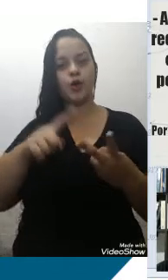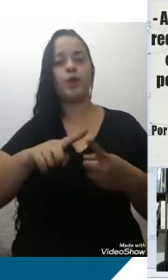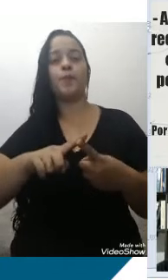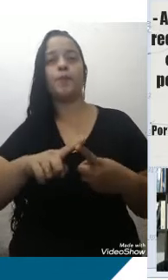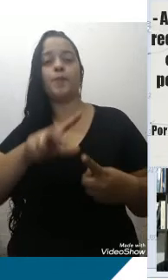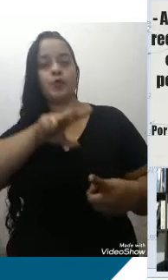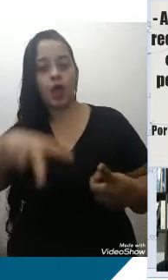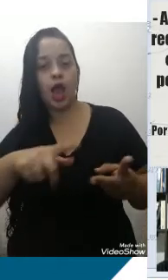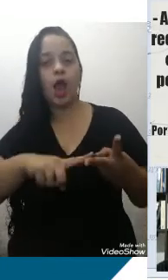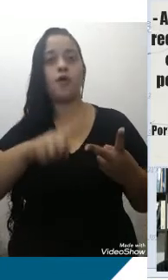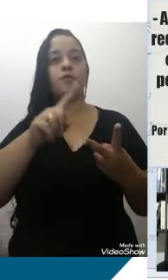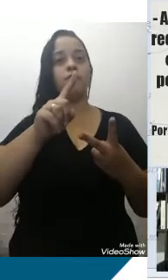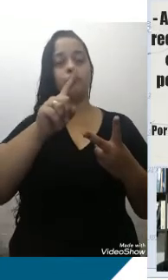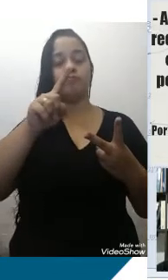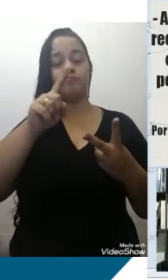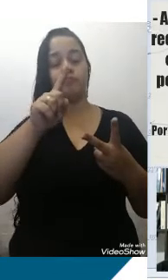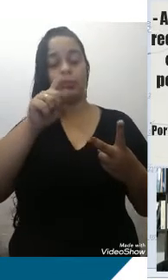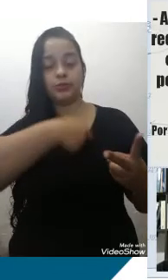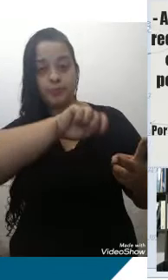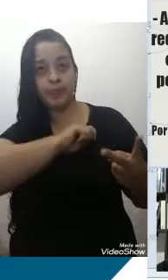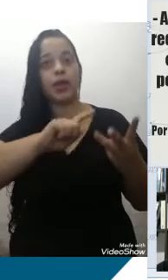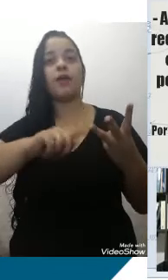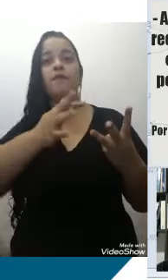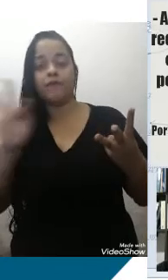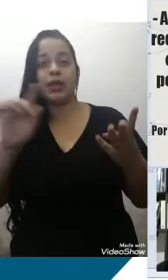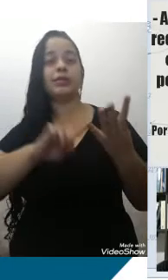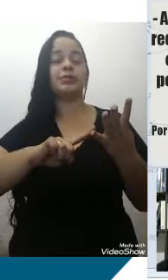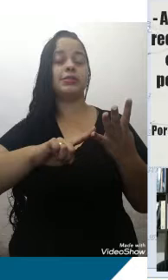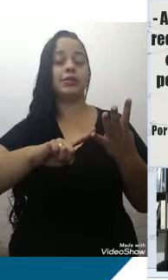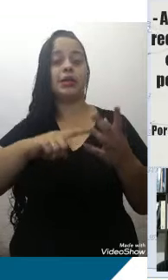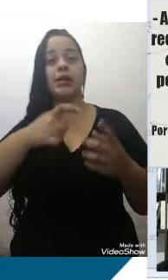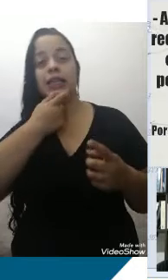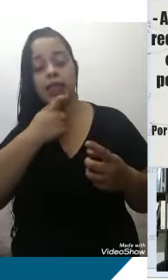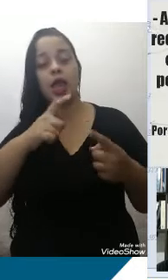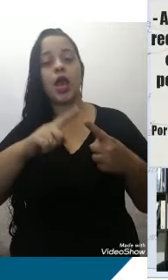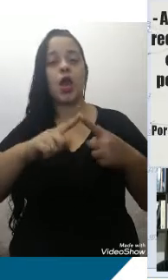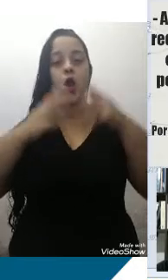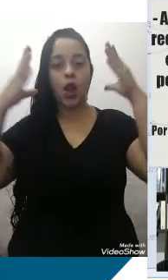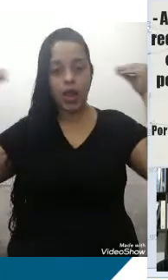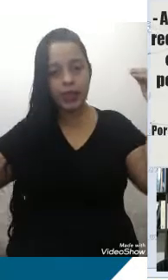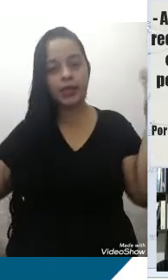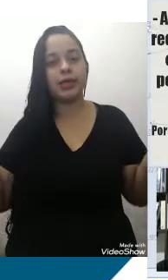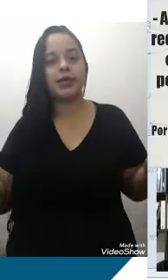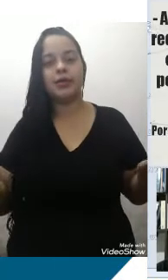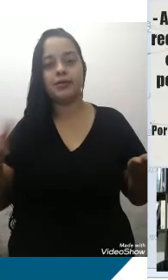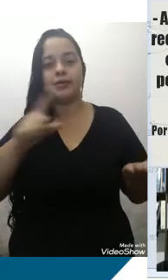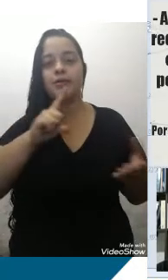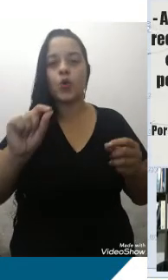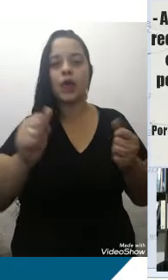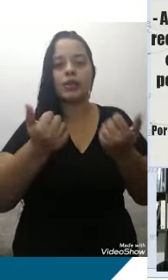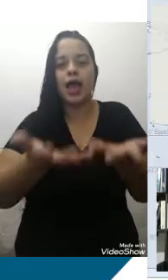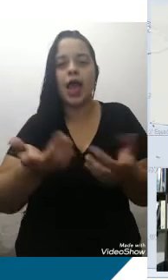Portugal, Espanha, França, Inglaterra e Holanda, que em diferentes momentos, com as suas especificidades, promoveram